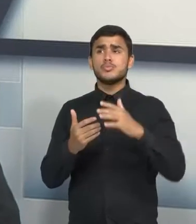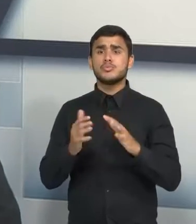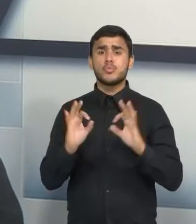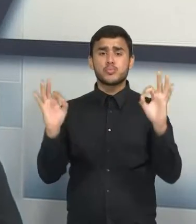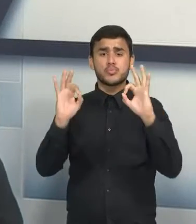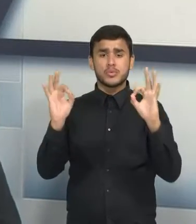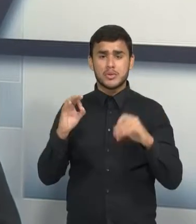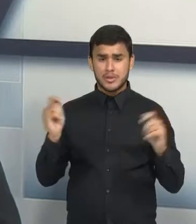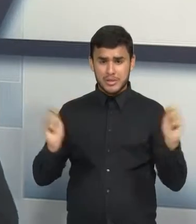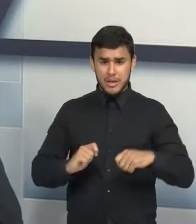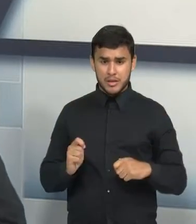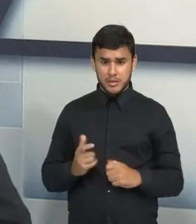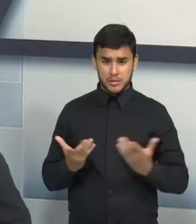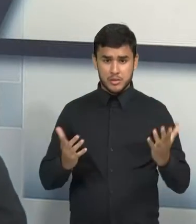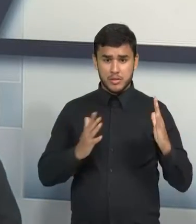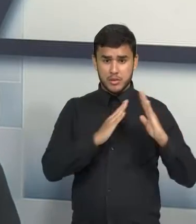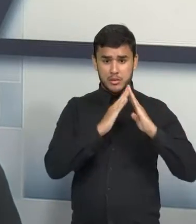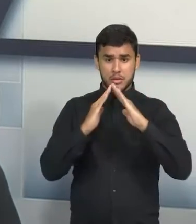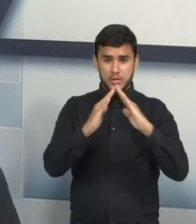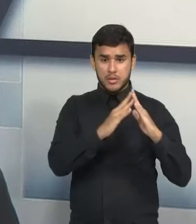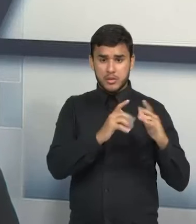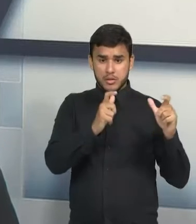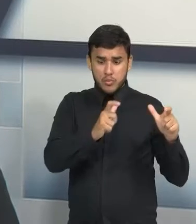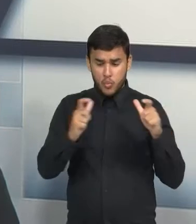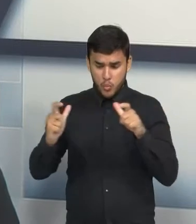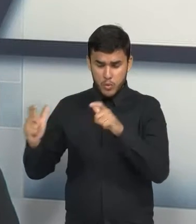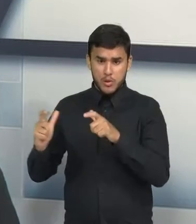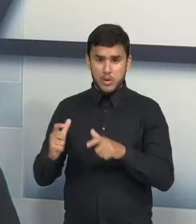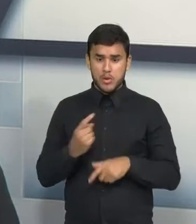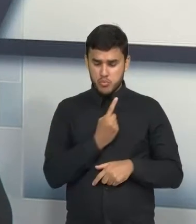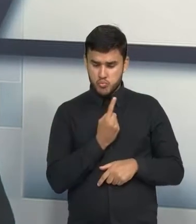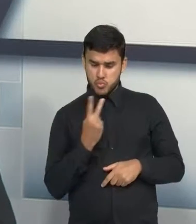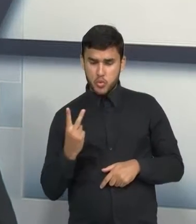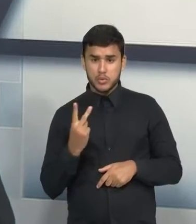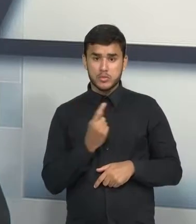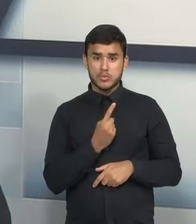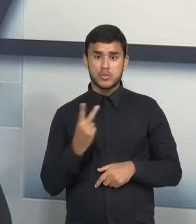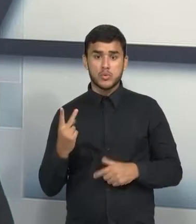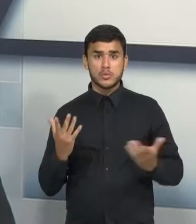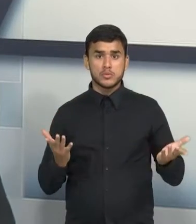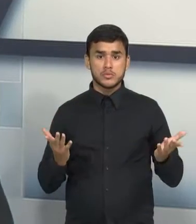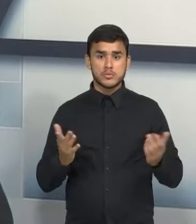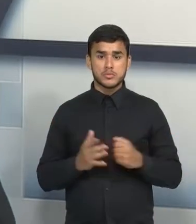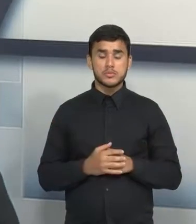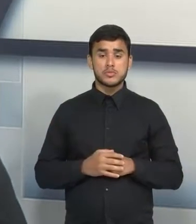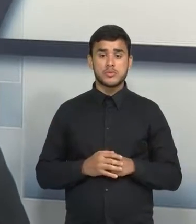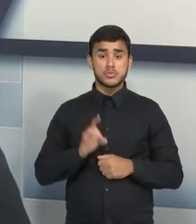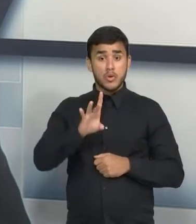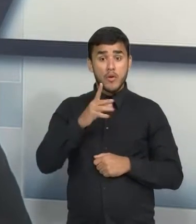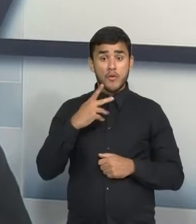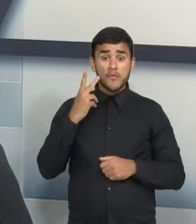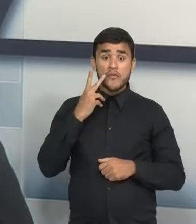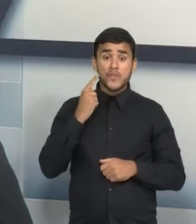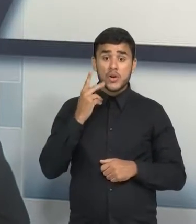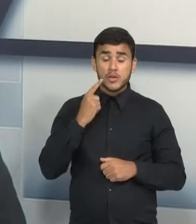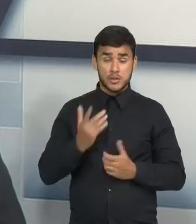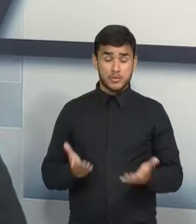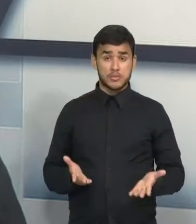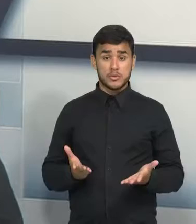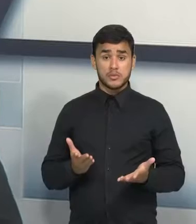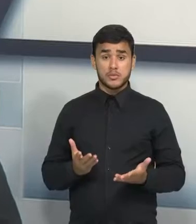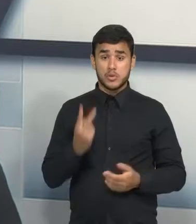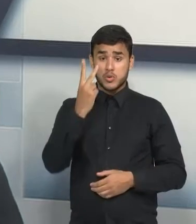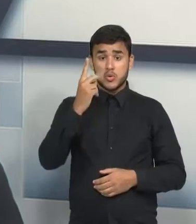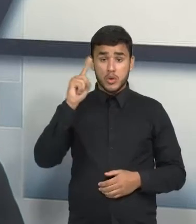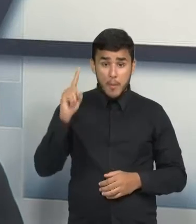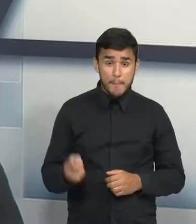cada quarteirão, no mínimo 2 policiais. A cidade de Fortaleza são mais de 2 milhões de habitantes, só Fortaleza, Luiz. O caos